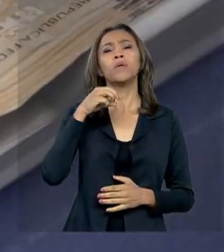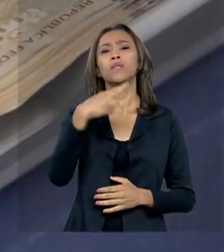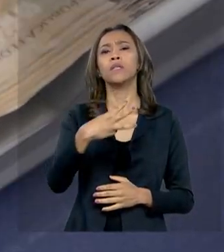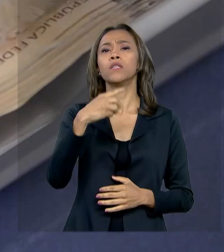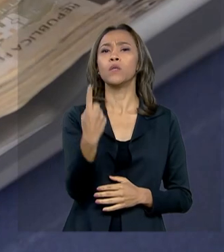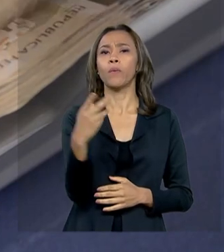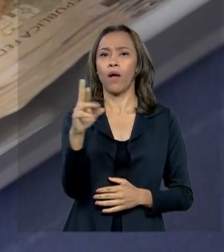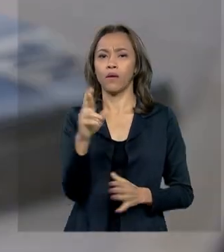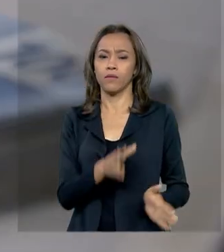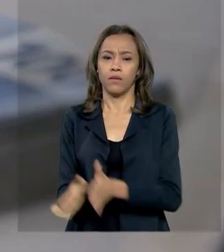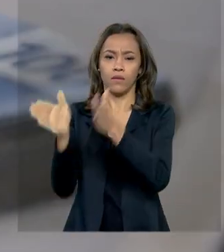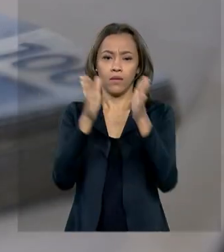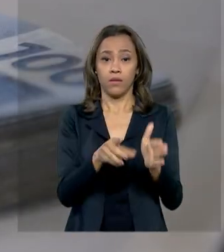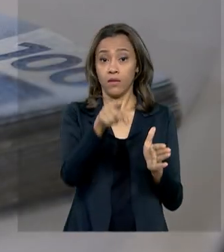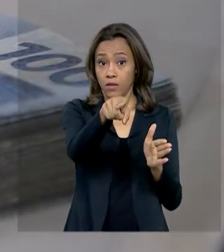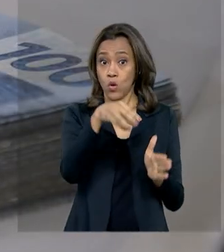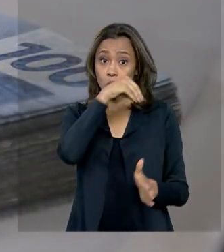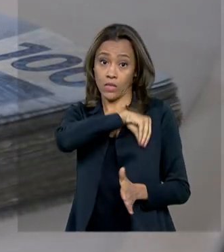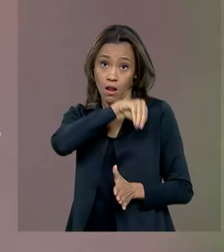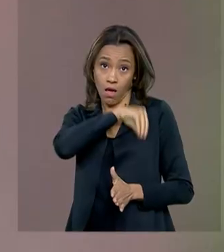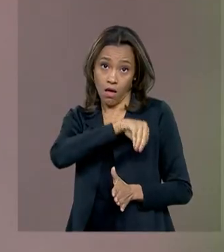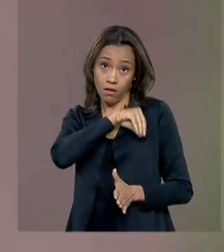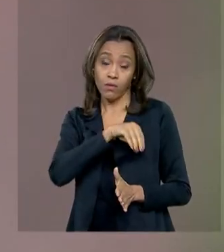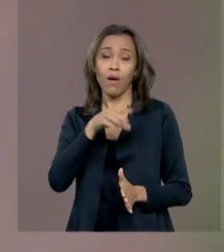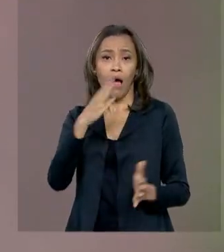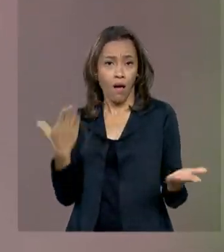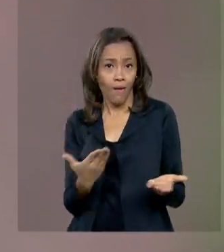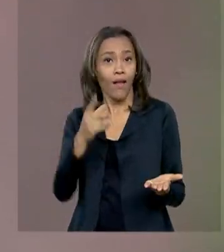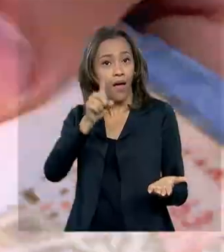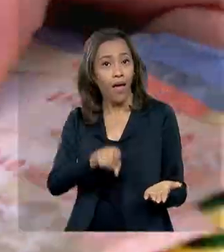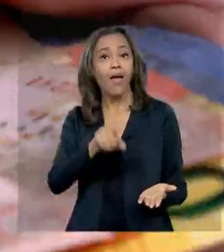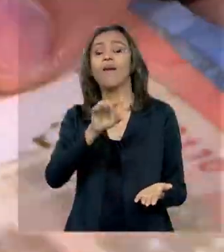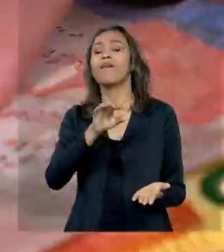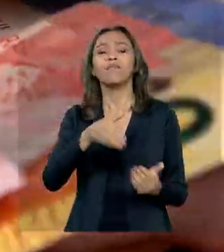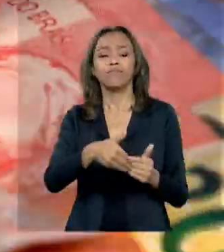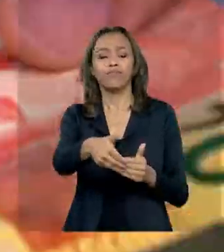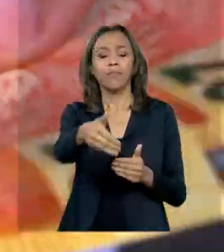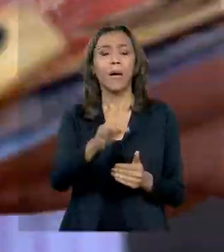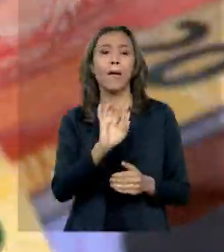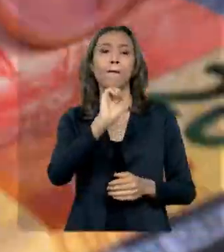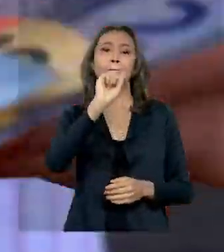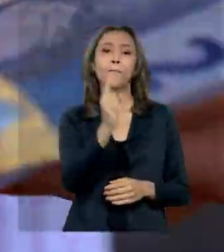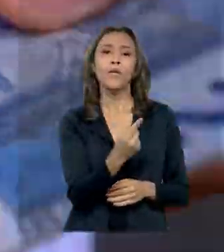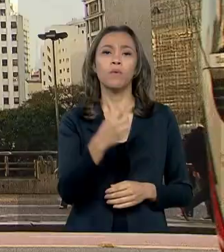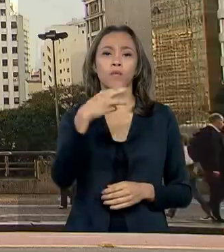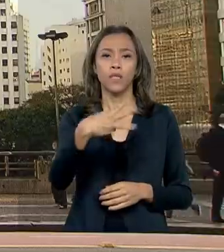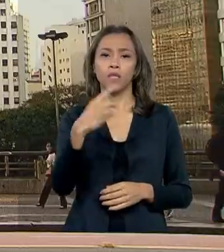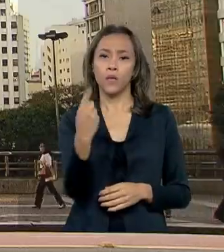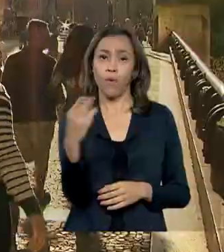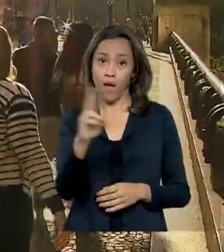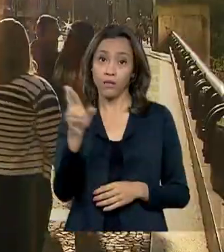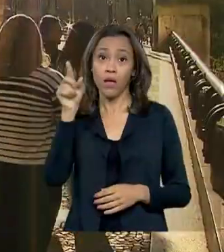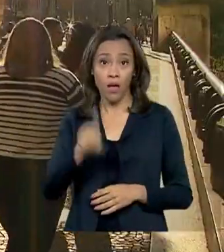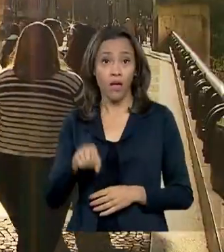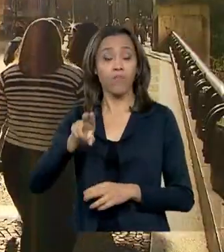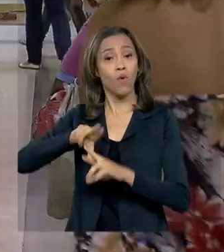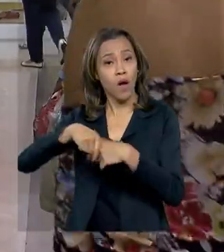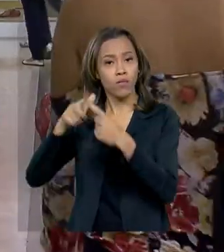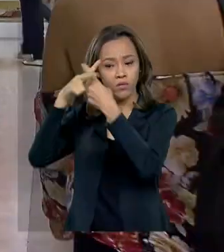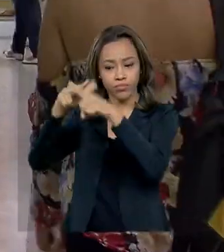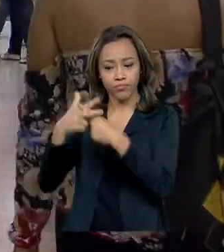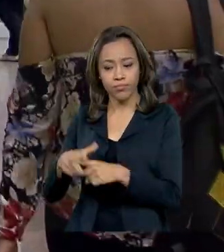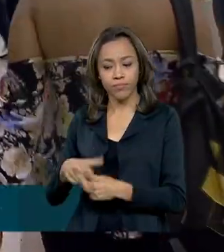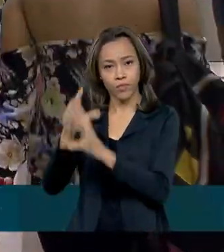A nova previsão do salário mínimo de R$.031 faz parte de uma série de alterações no orçamento do ano que vem.